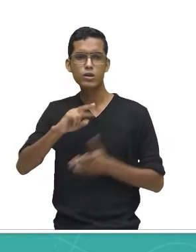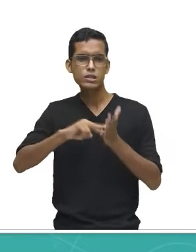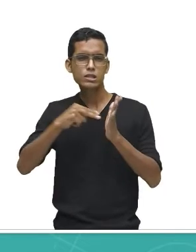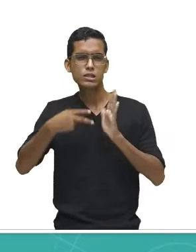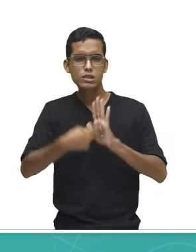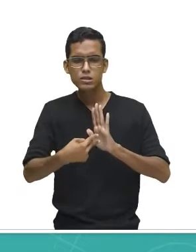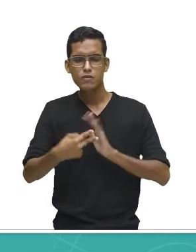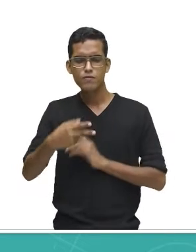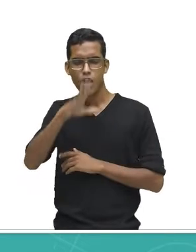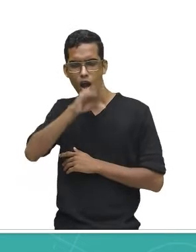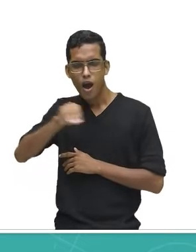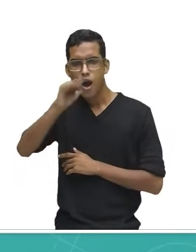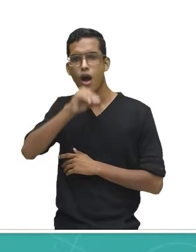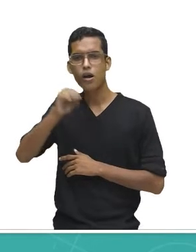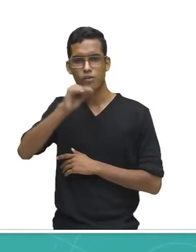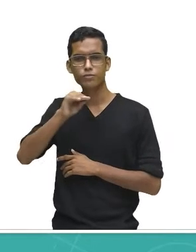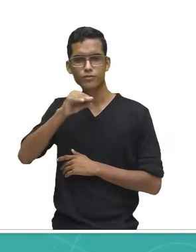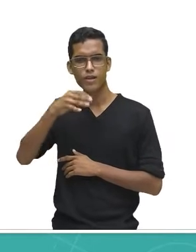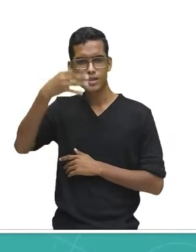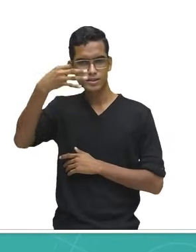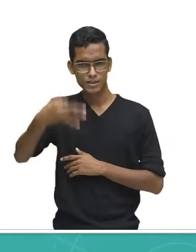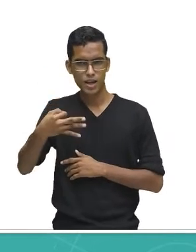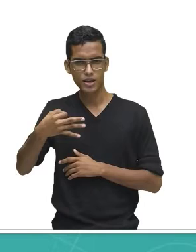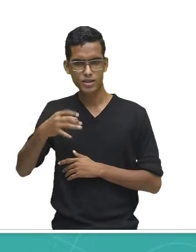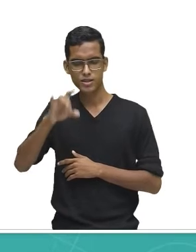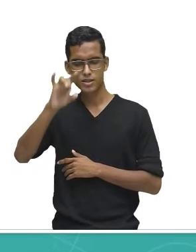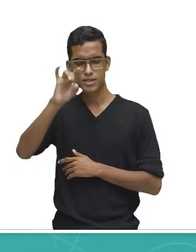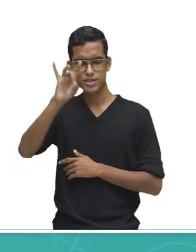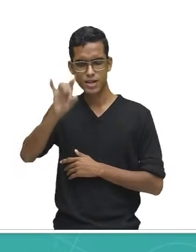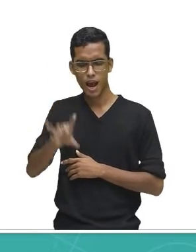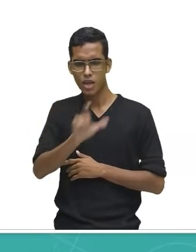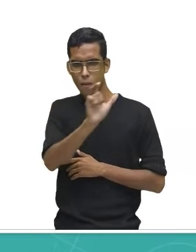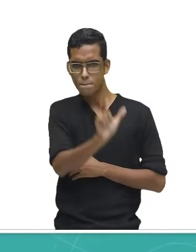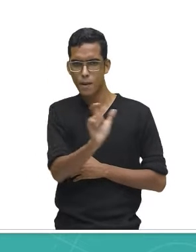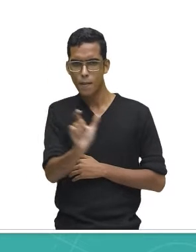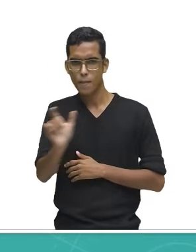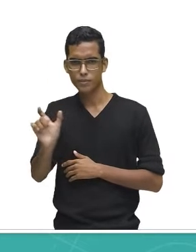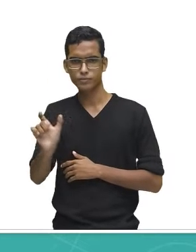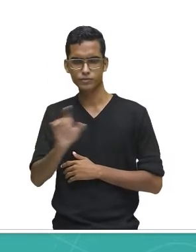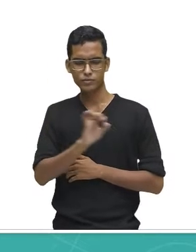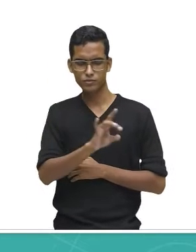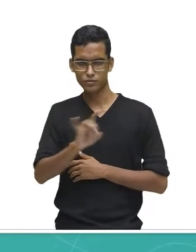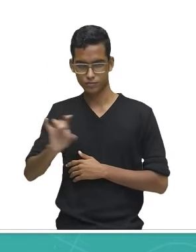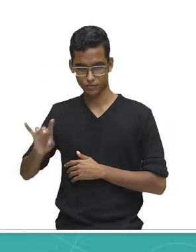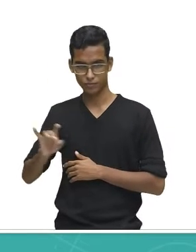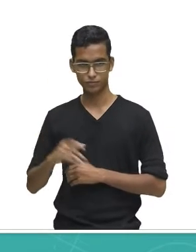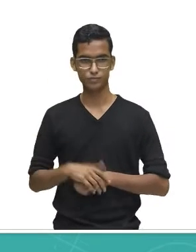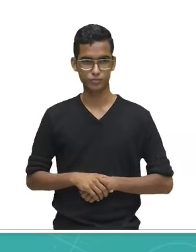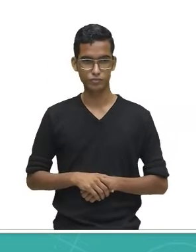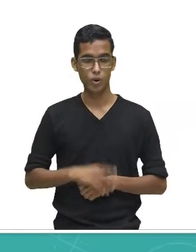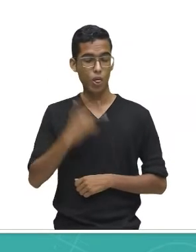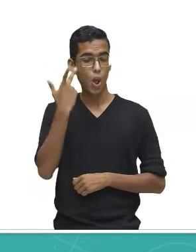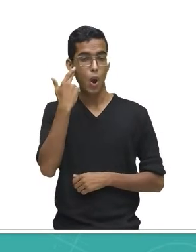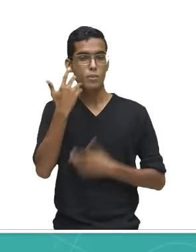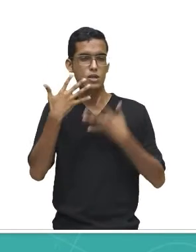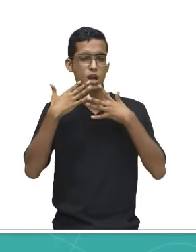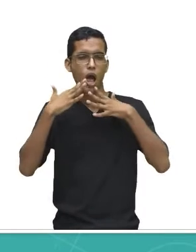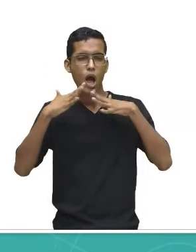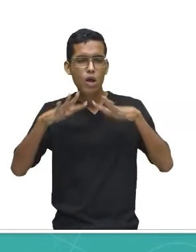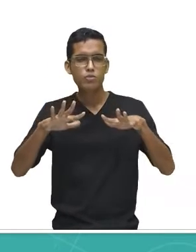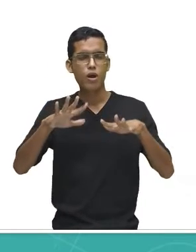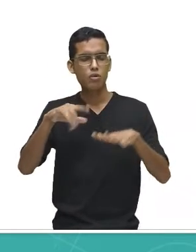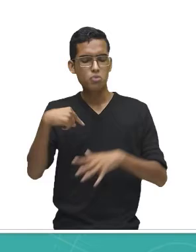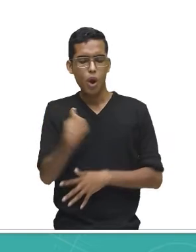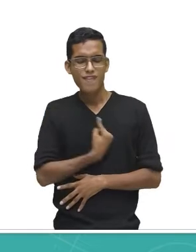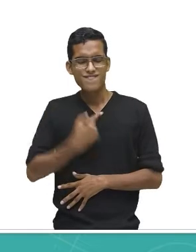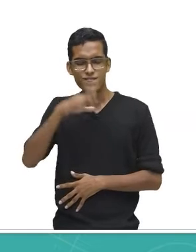das palavras. Então, vamos lá. Cotidianamente, de forma natural, pronunciamos